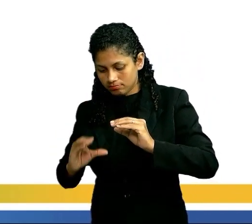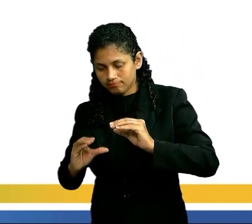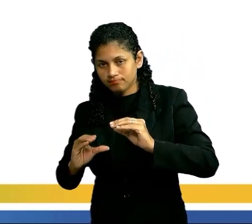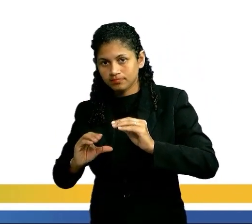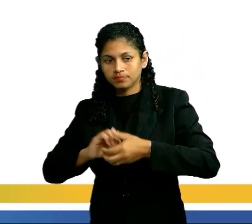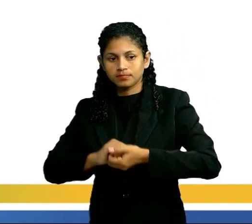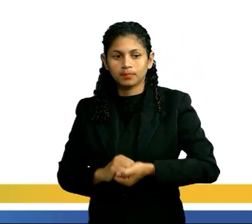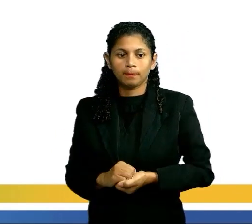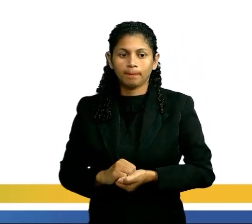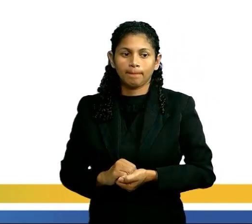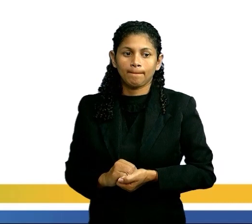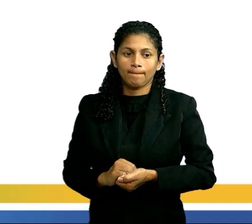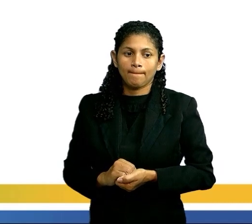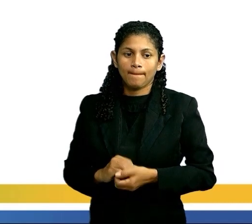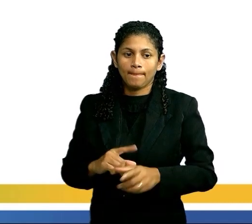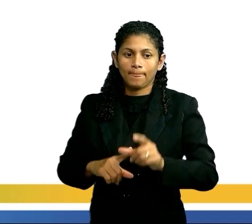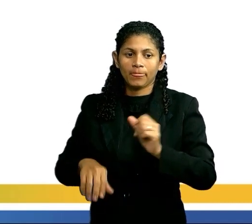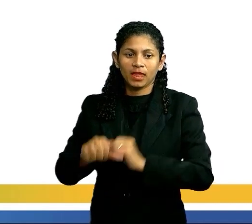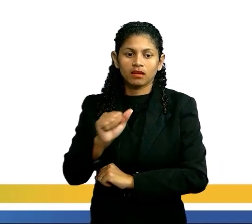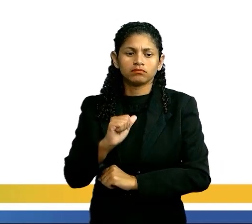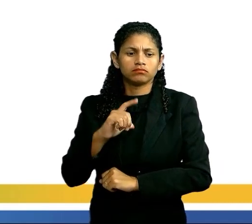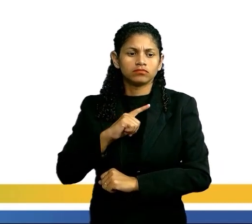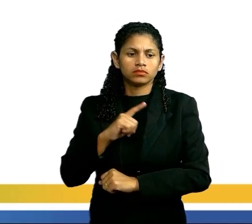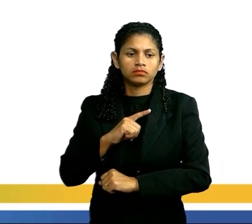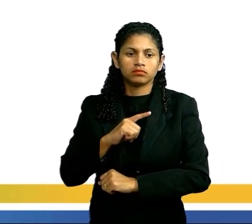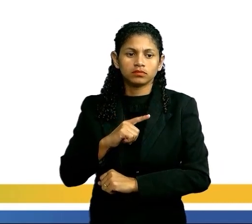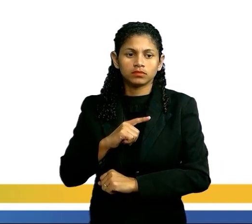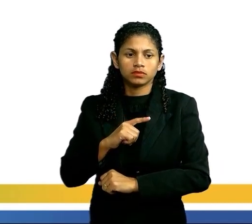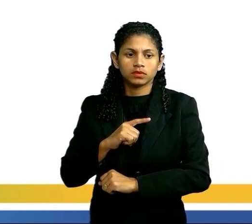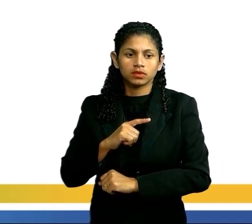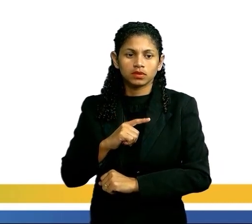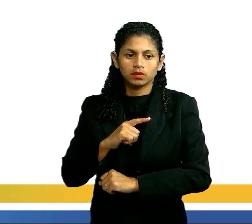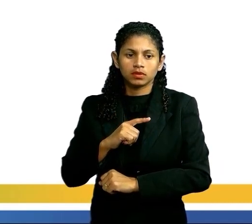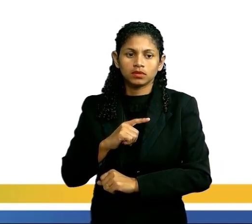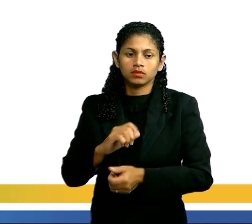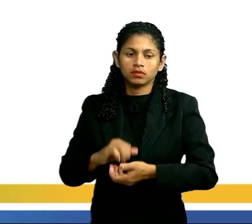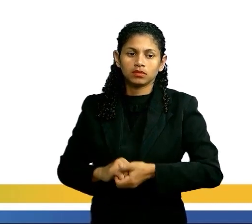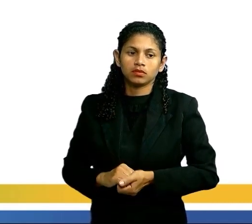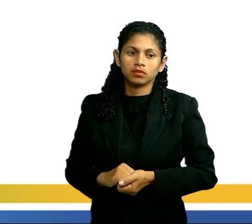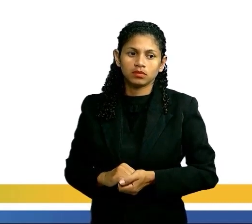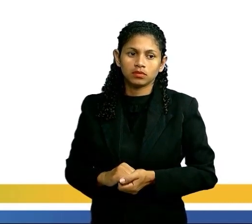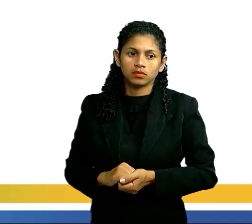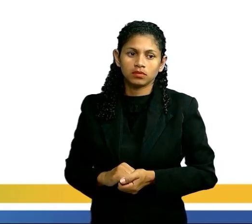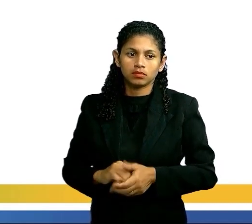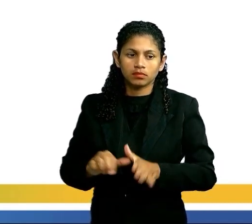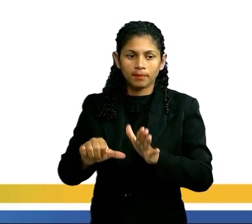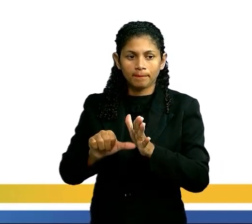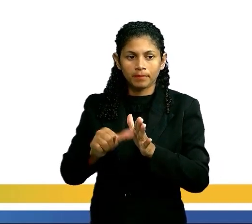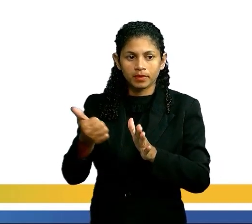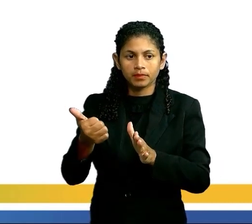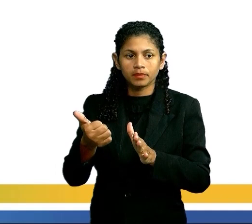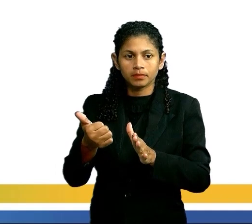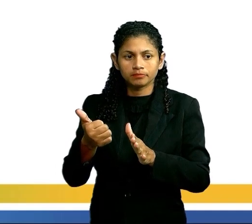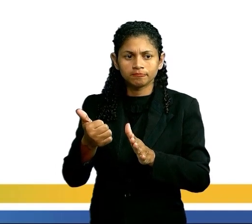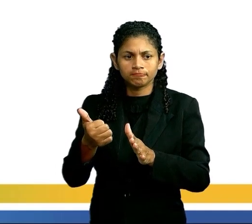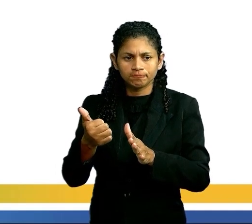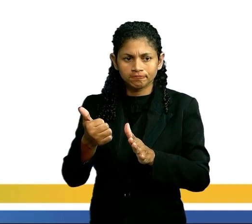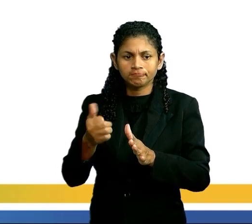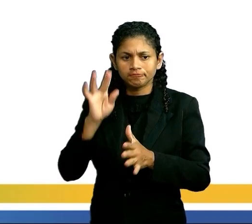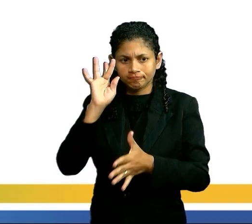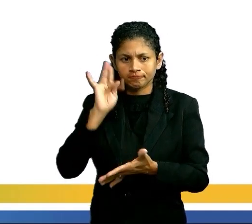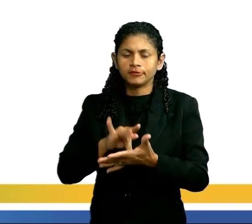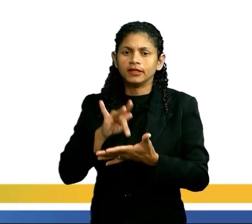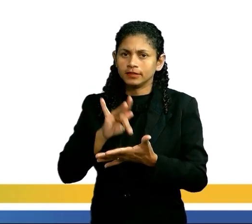A alternativa A diz que tem um anel aromático nas duas estruturas. Então, a primeira estrutura eu vejo que é verdadeira.